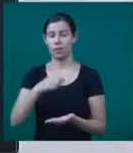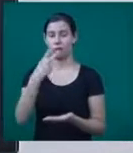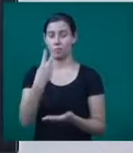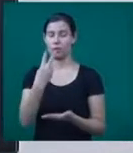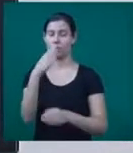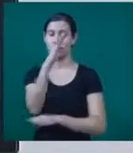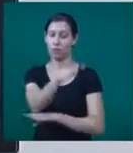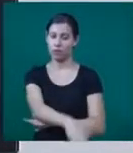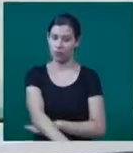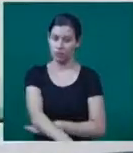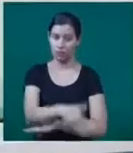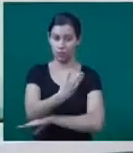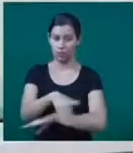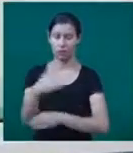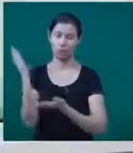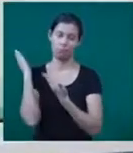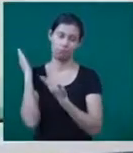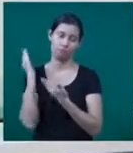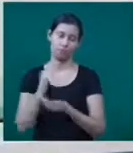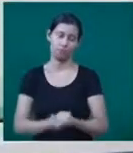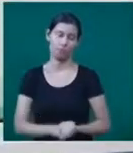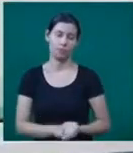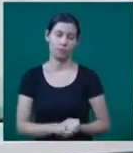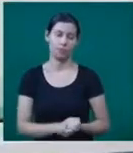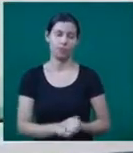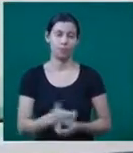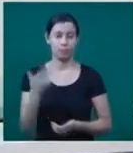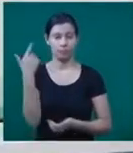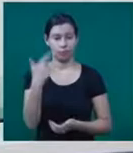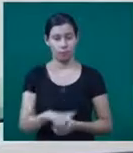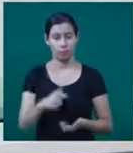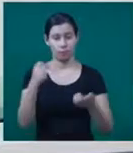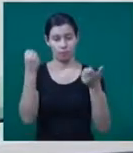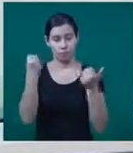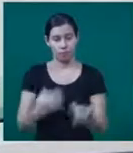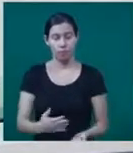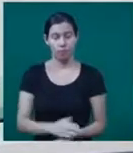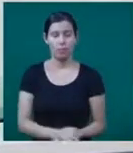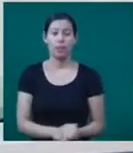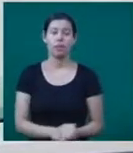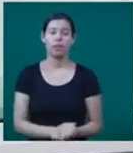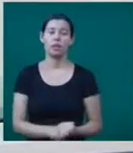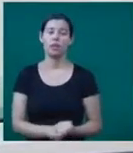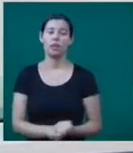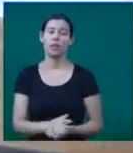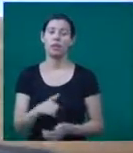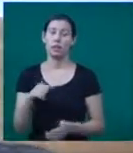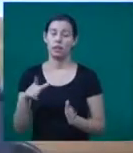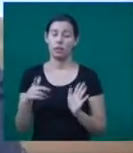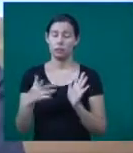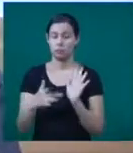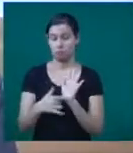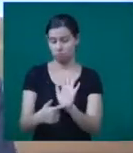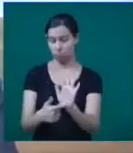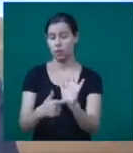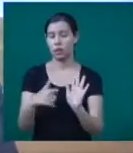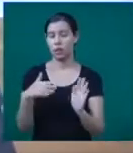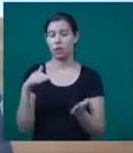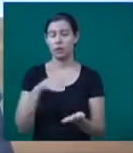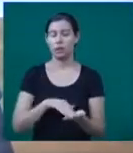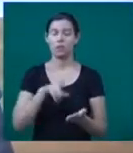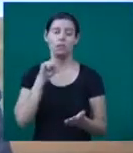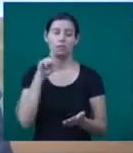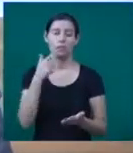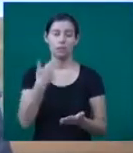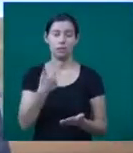844, bairro Aparecida. E eu reforço para você, a exposição vai até o dia 23 de julho. E depois do